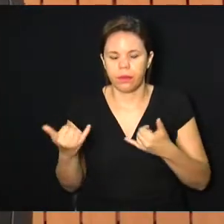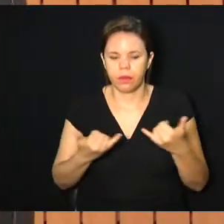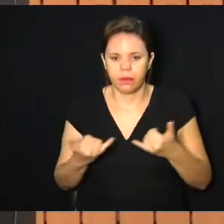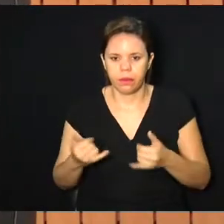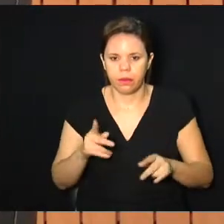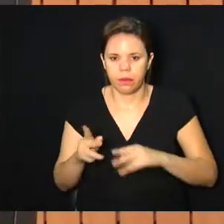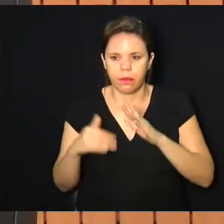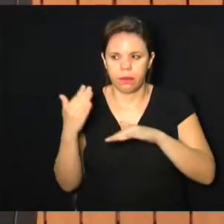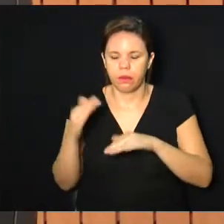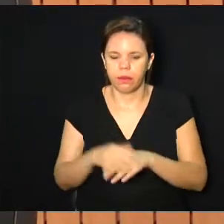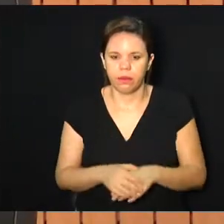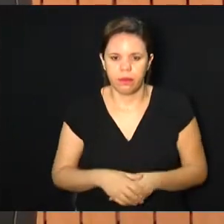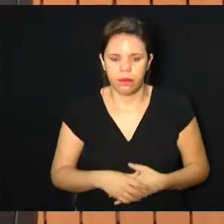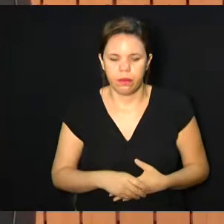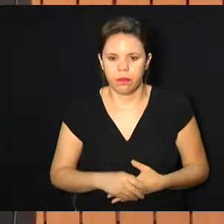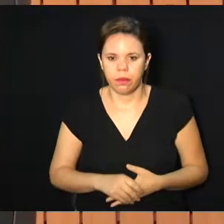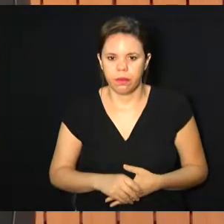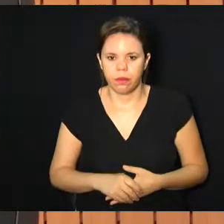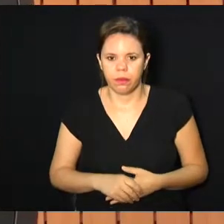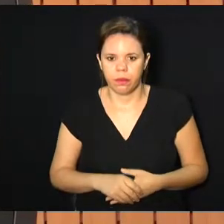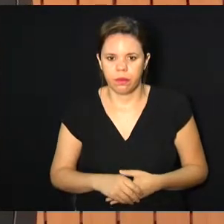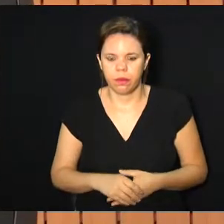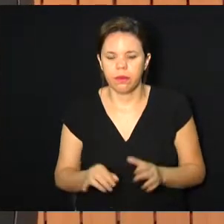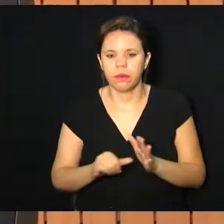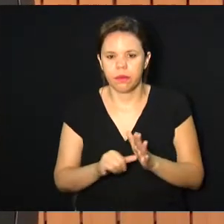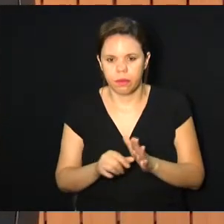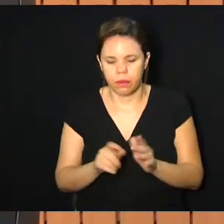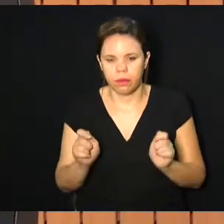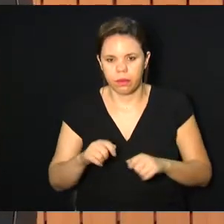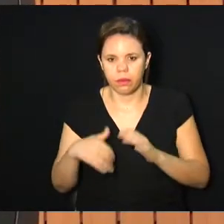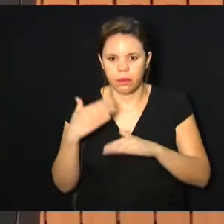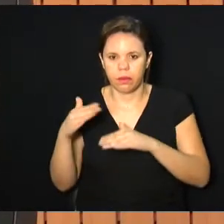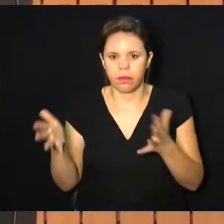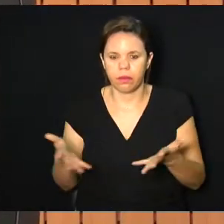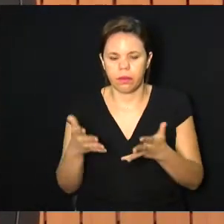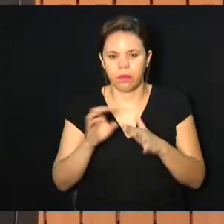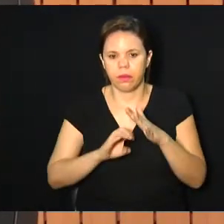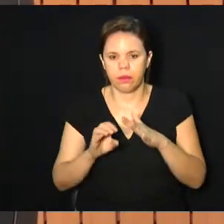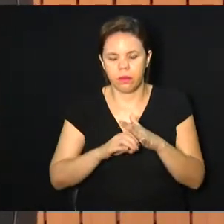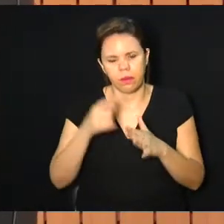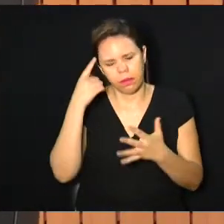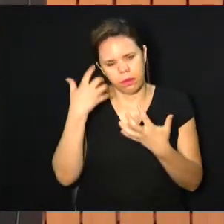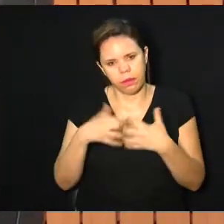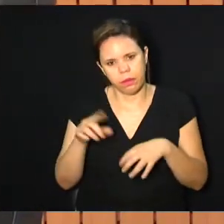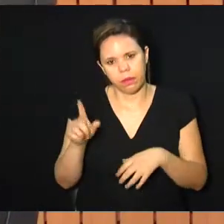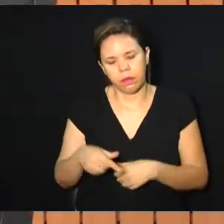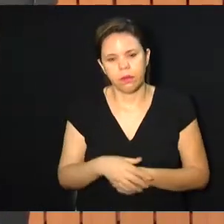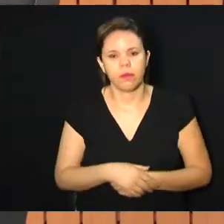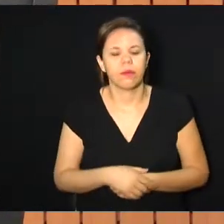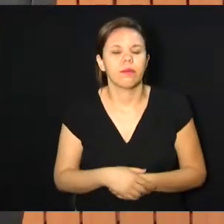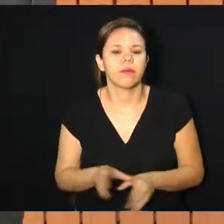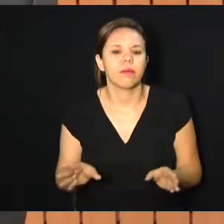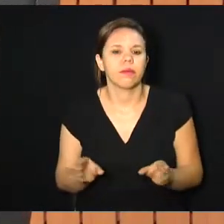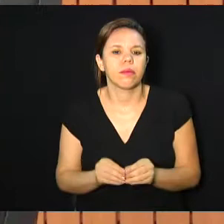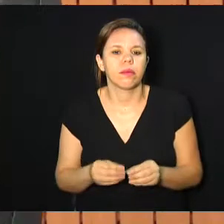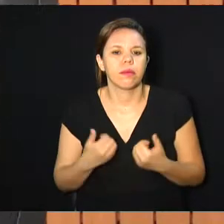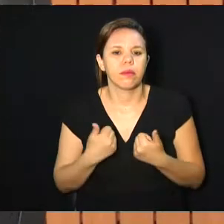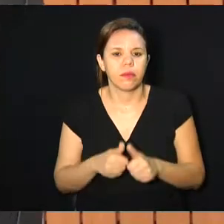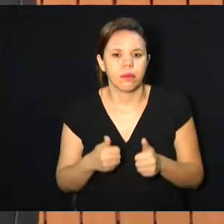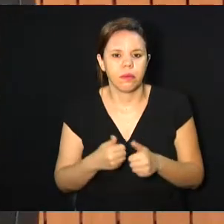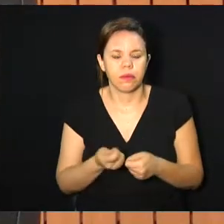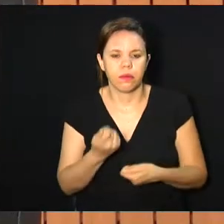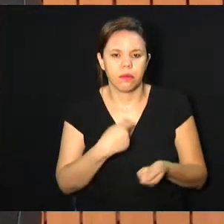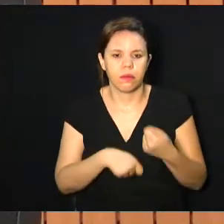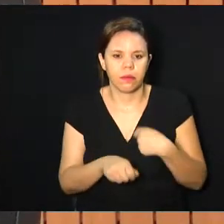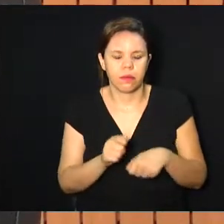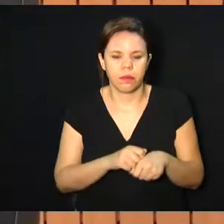pouco avançado, mas que o edital poderia também avançar para estimular as empresas a pensarem nisso. E, por fim, os ônibus estarem se adequando é um